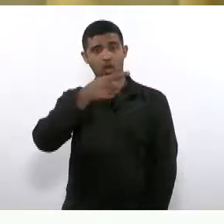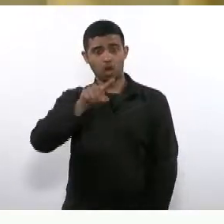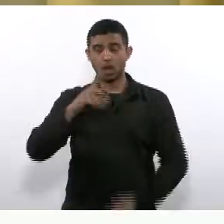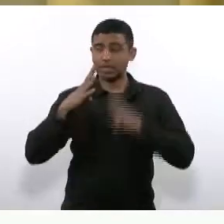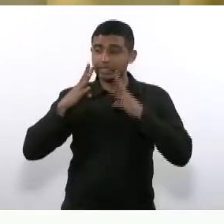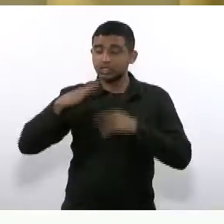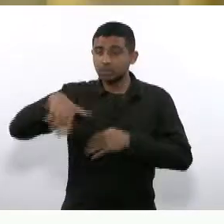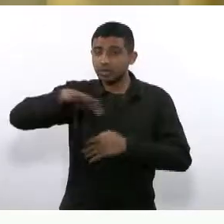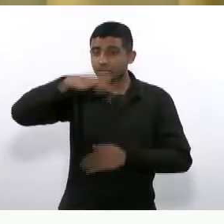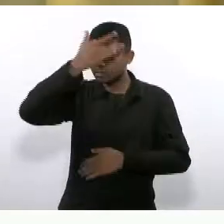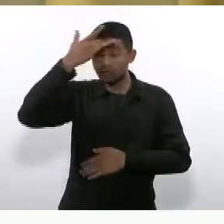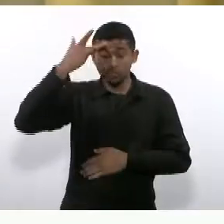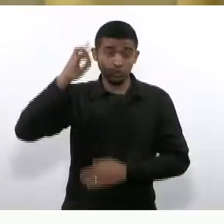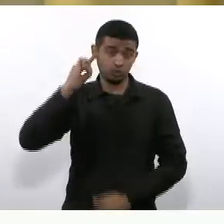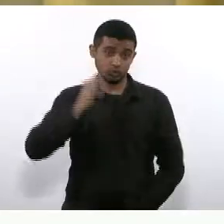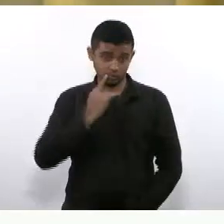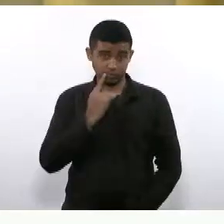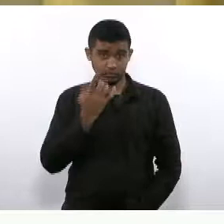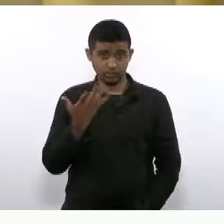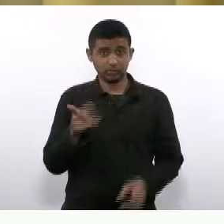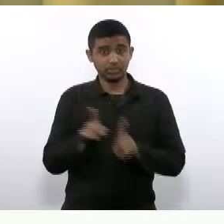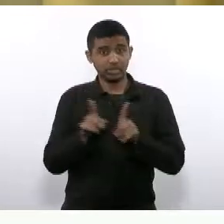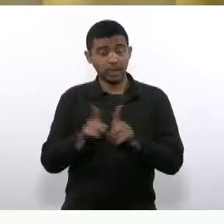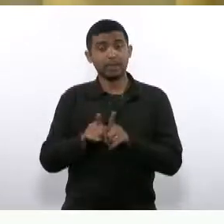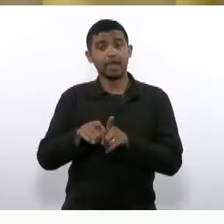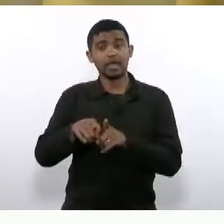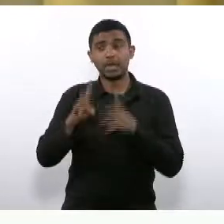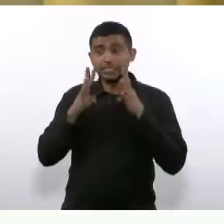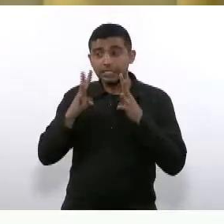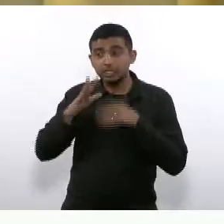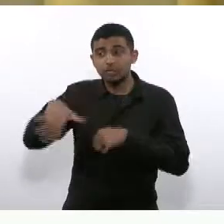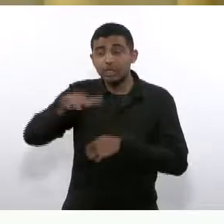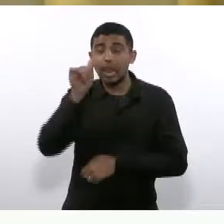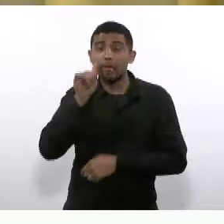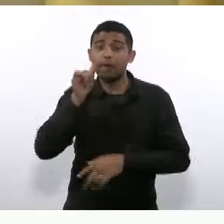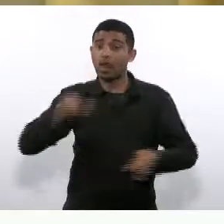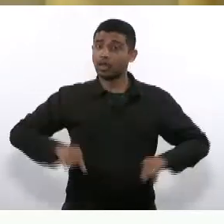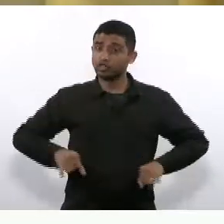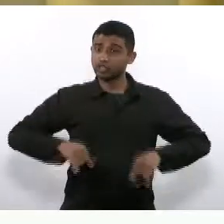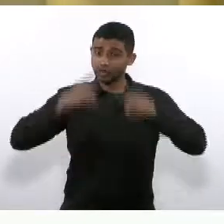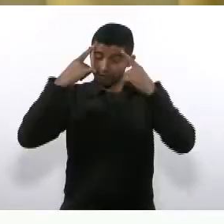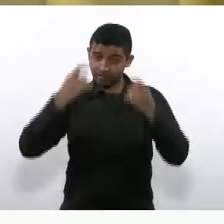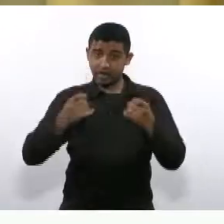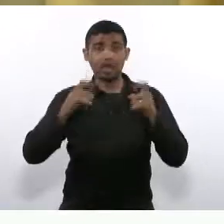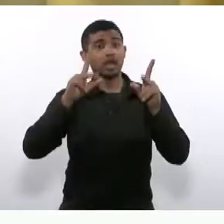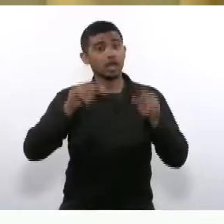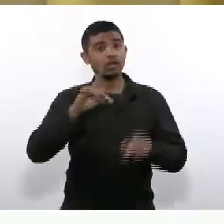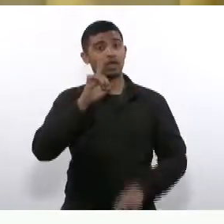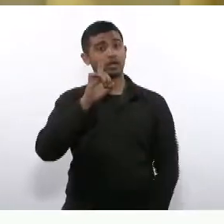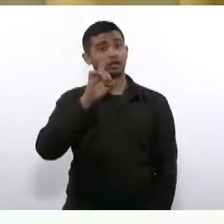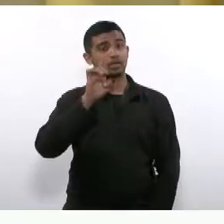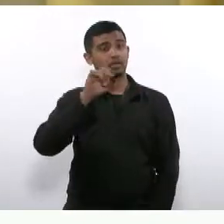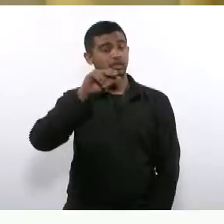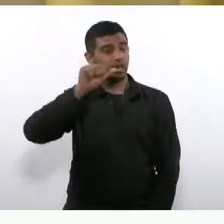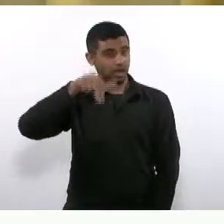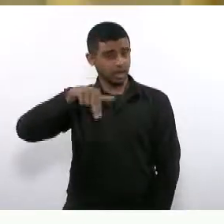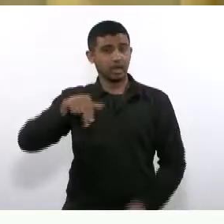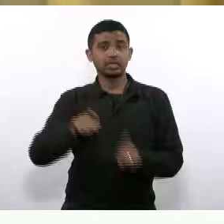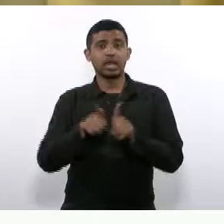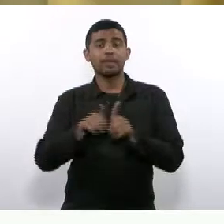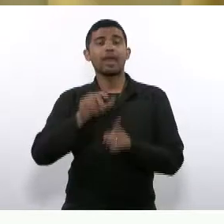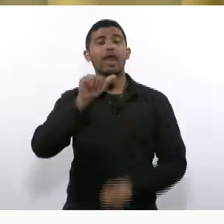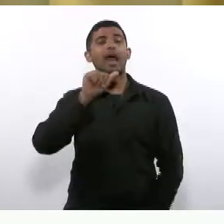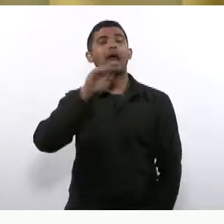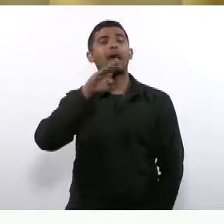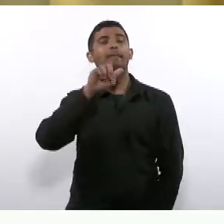público, incluindo os órgãos de atendimento às mulheres em situação de violência, como as DEANs, abrigos e centros especializados